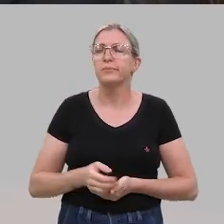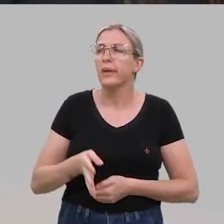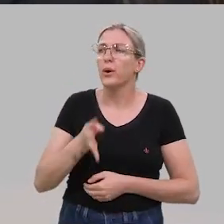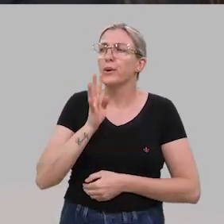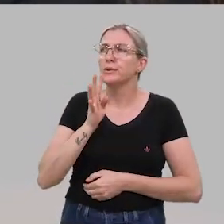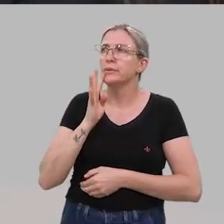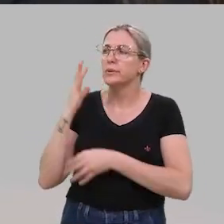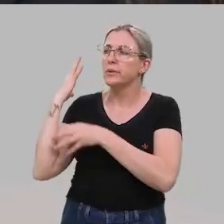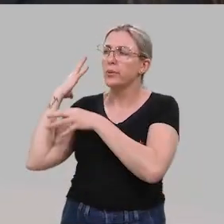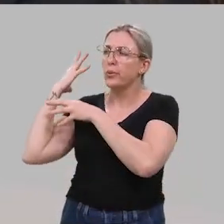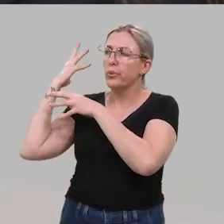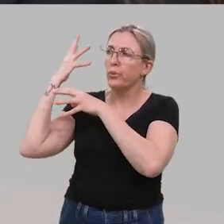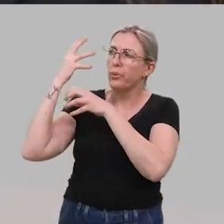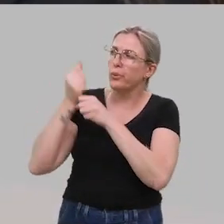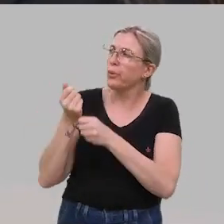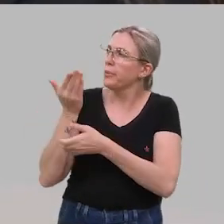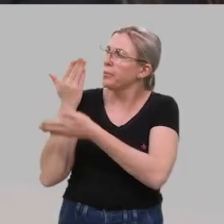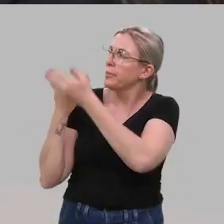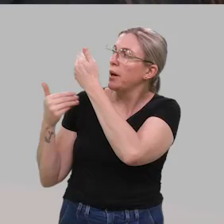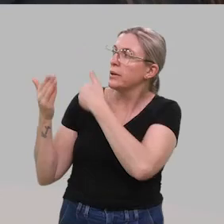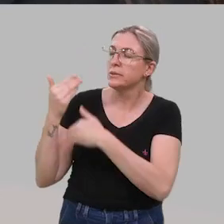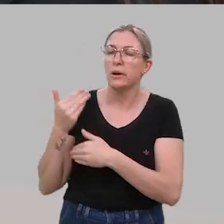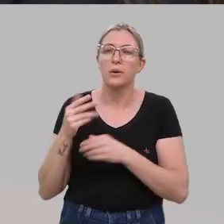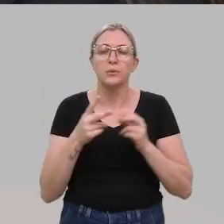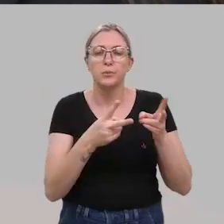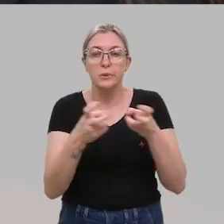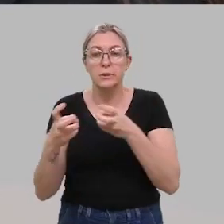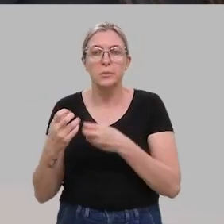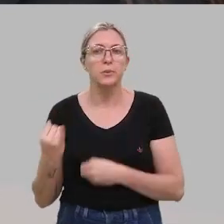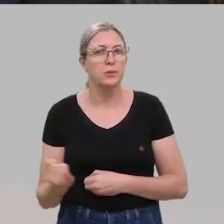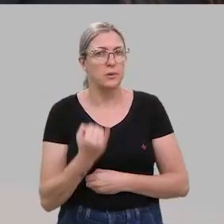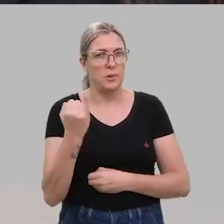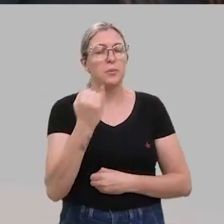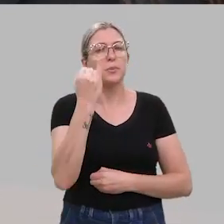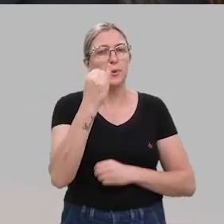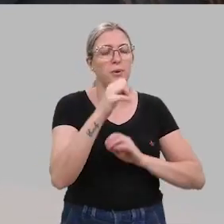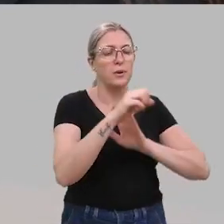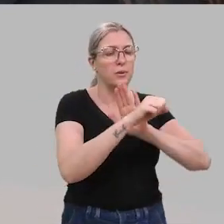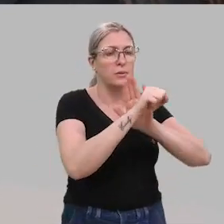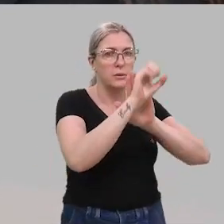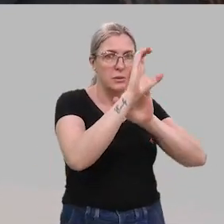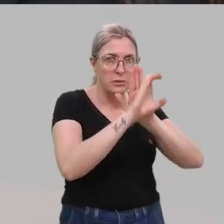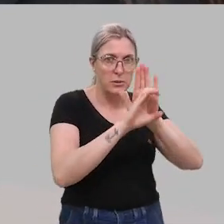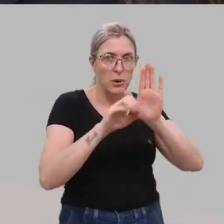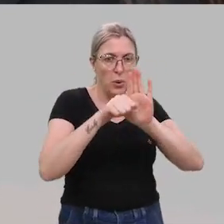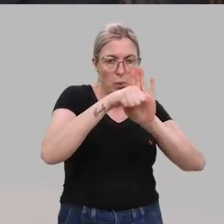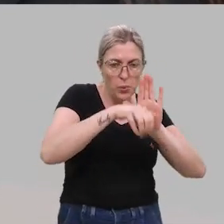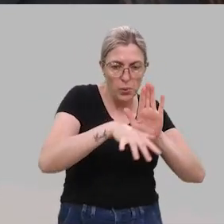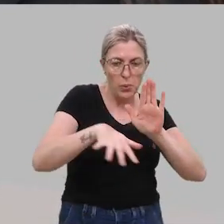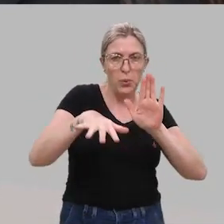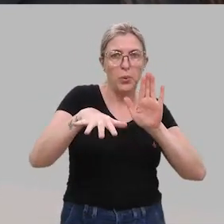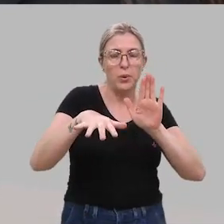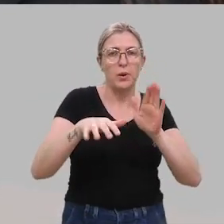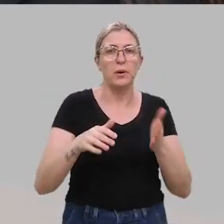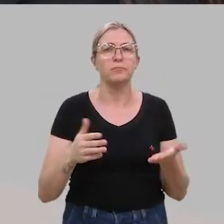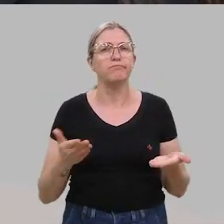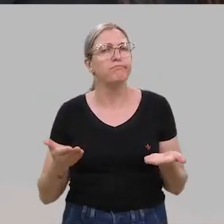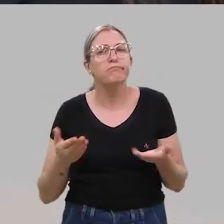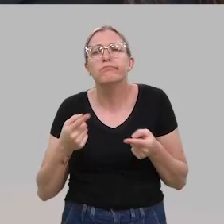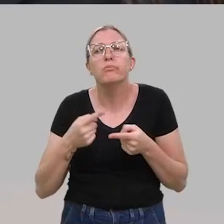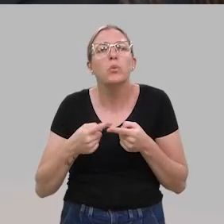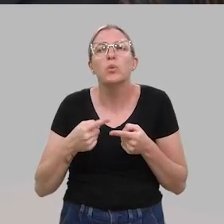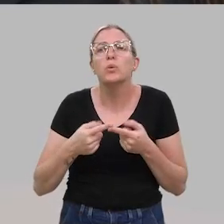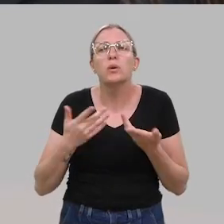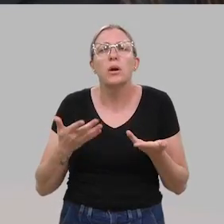mais firme e consciente no chão do hoje. Ao visitar a história, nós nos damos conta da